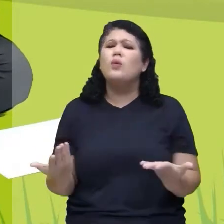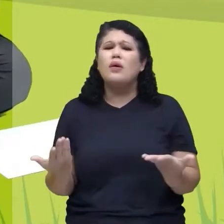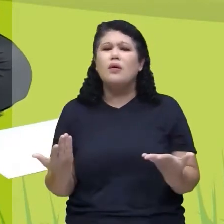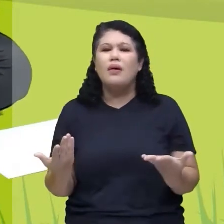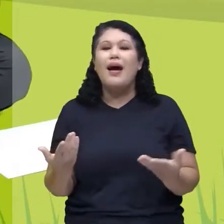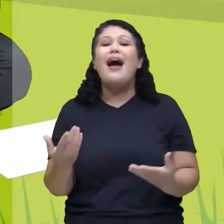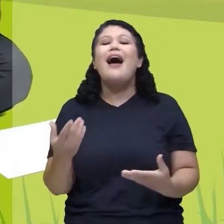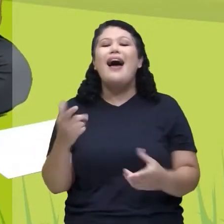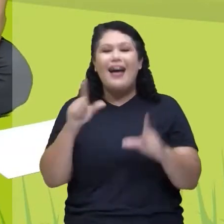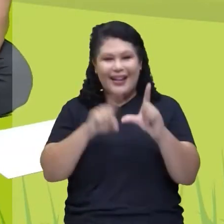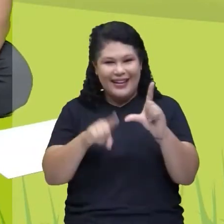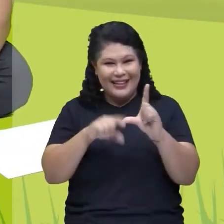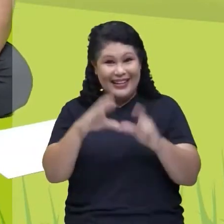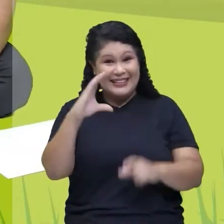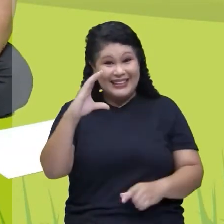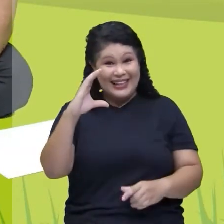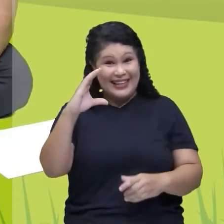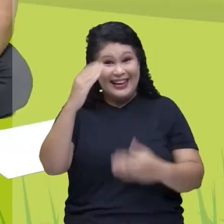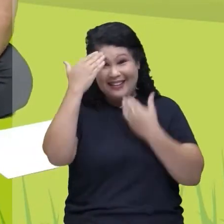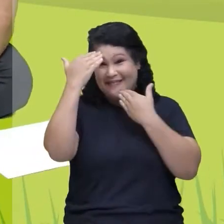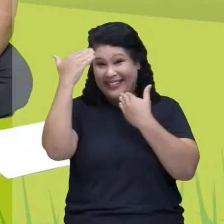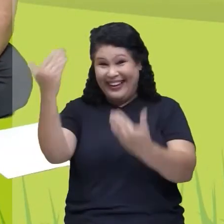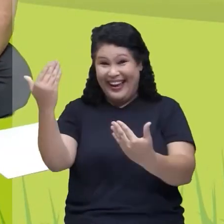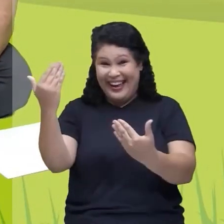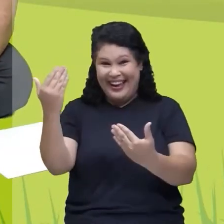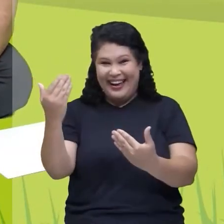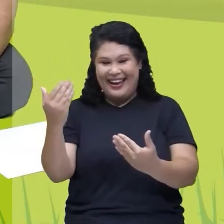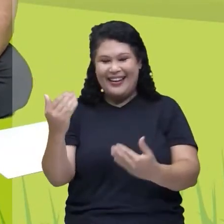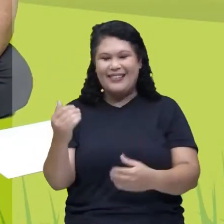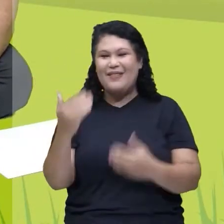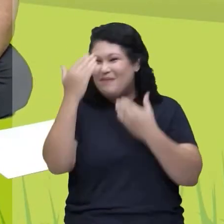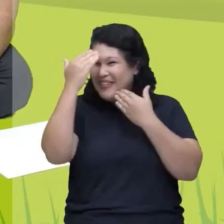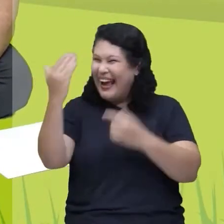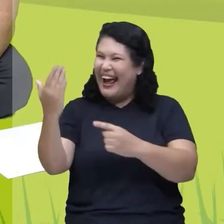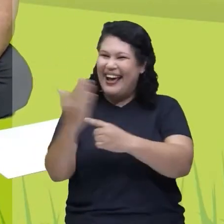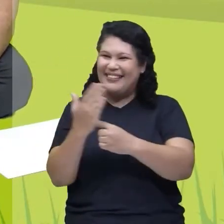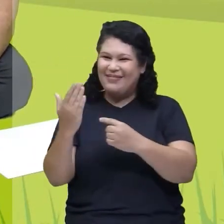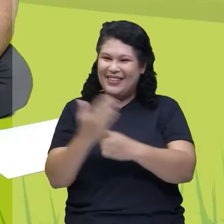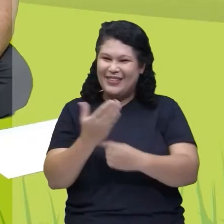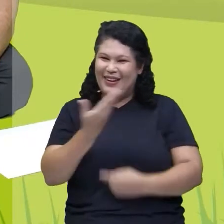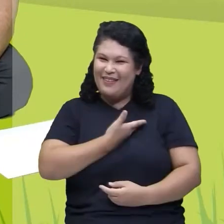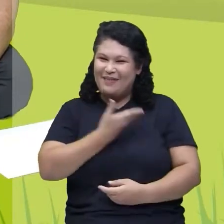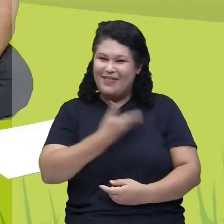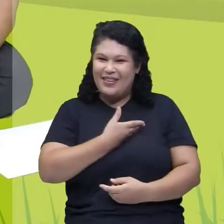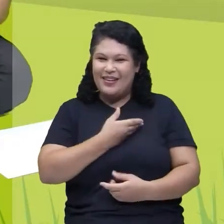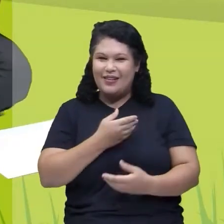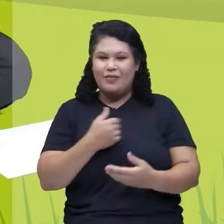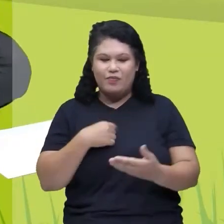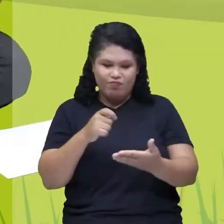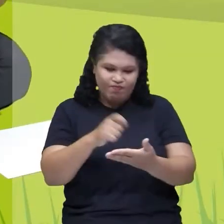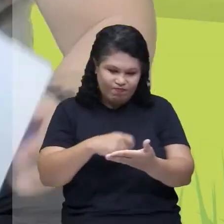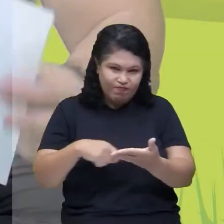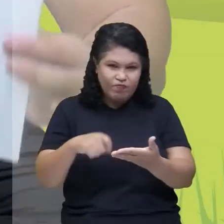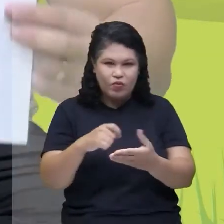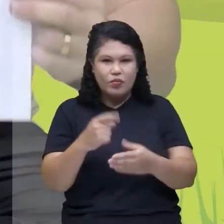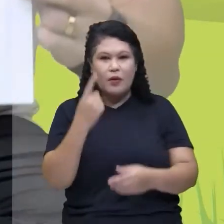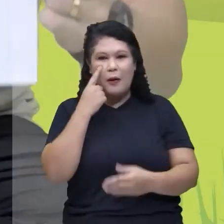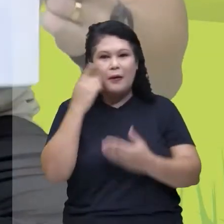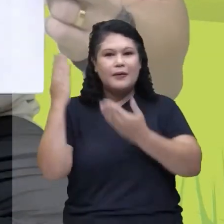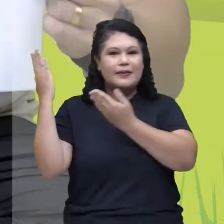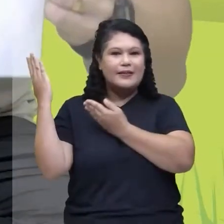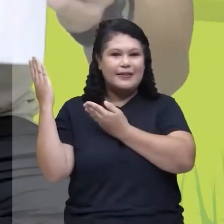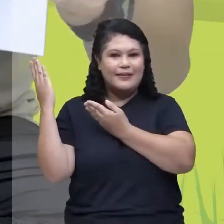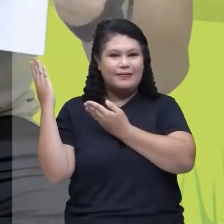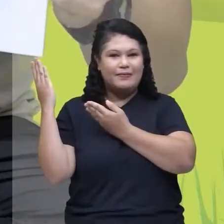Letra C. Obrigado. Poxa, é muito legal ter ajuda de amigos. Então, na estação número 2, nós escrevemos com a